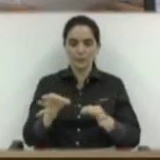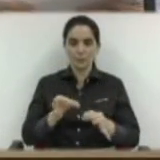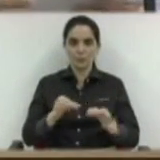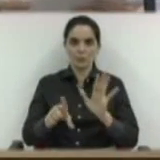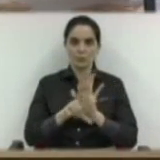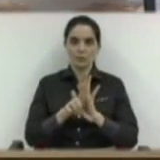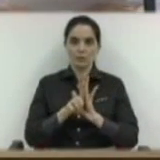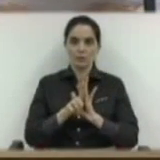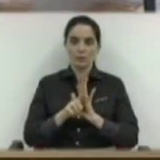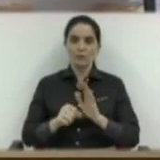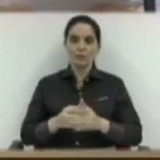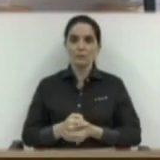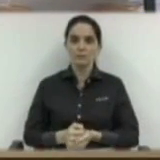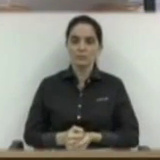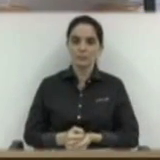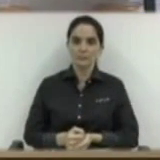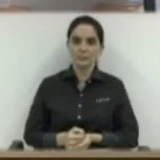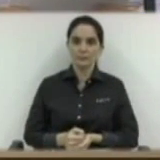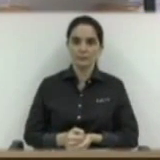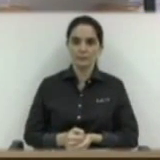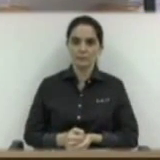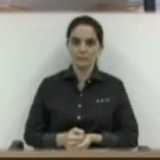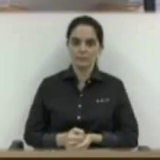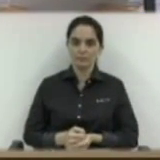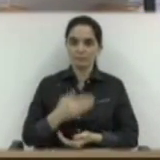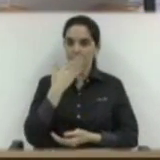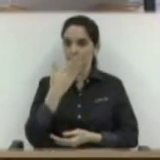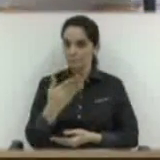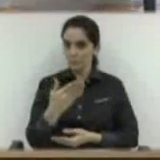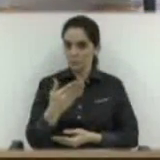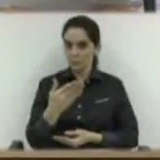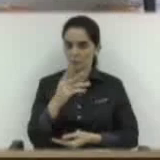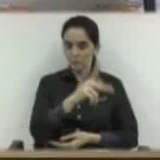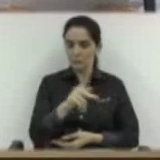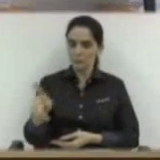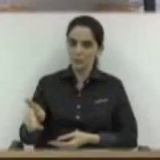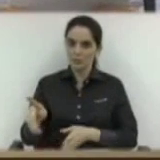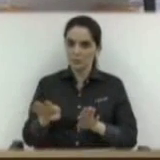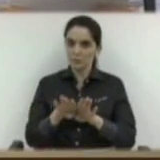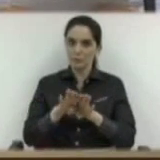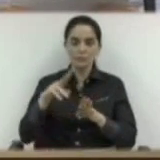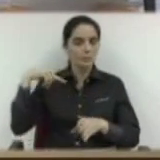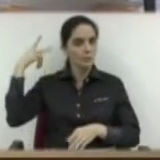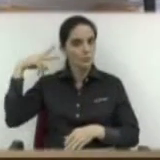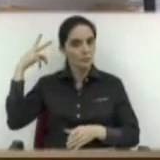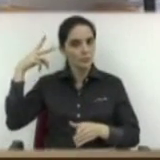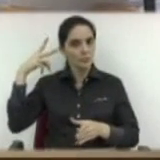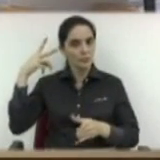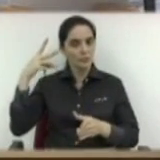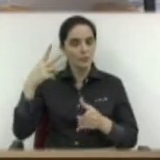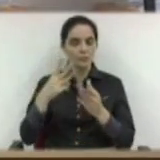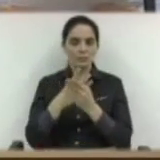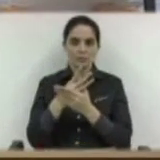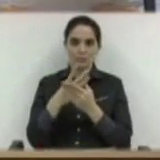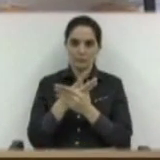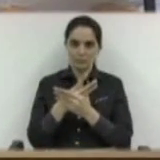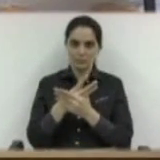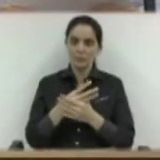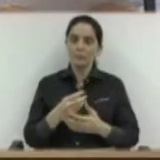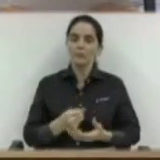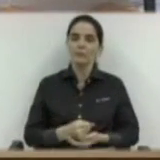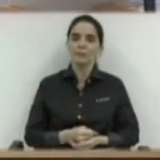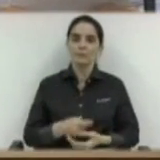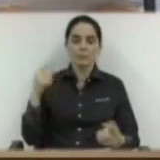lei. Vimos a presença de Vossa Excelência e dos dignos vereadores que compõem essa egrégia Câmara Municipal